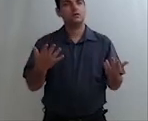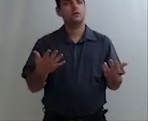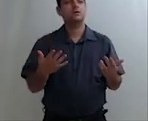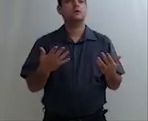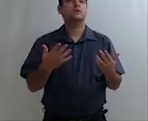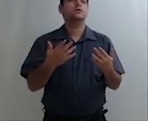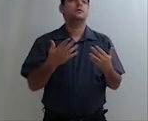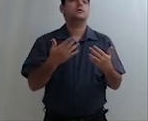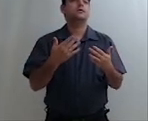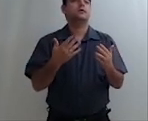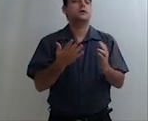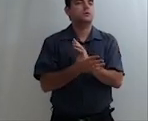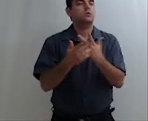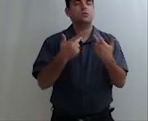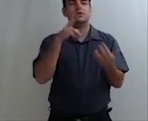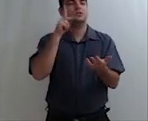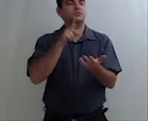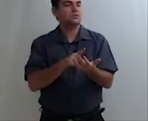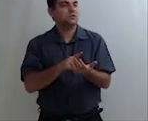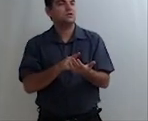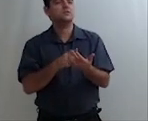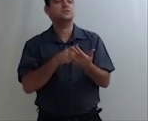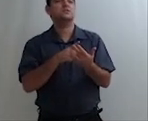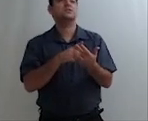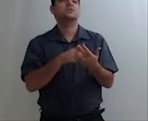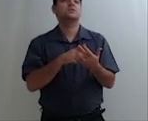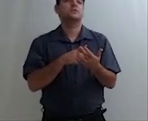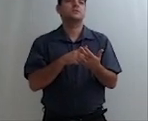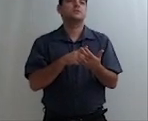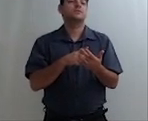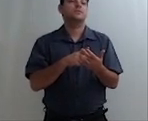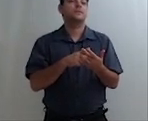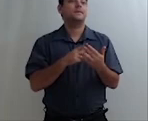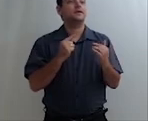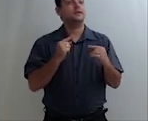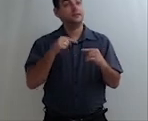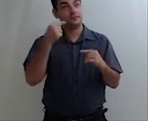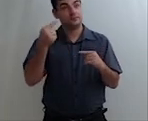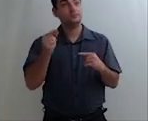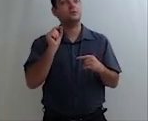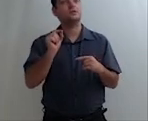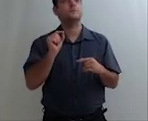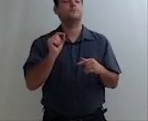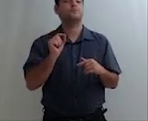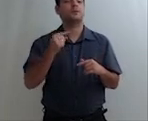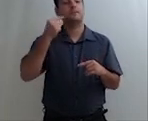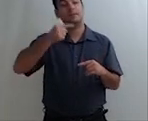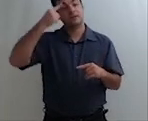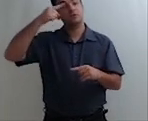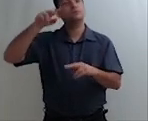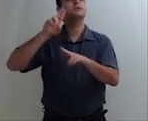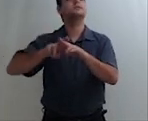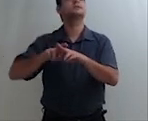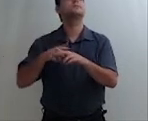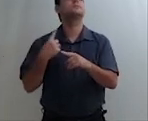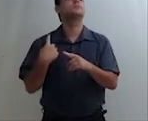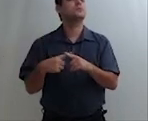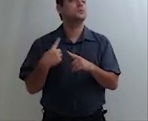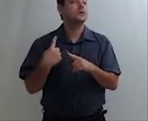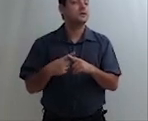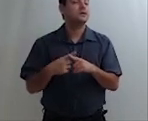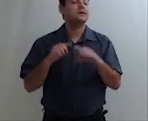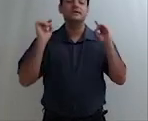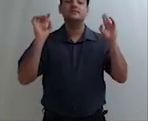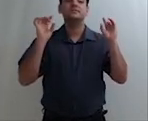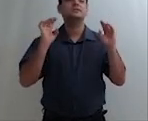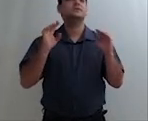situações fáticas do caso e depois diz certo é que a prisão preventiva se trata de medida excepcional pois se trata